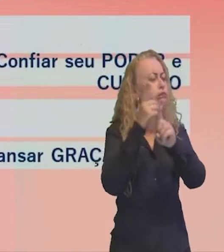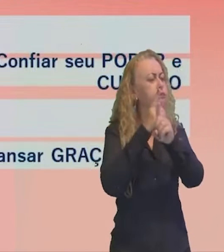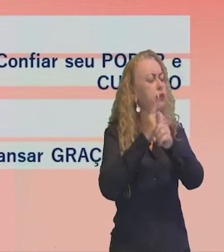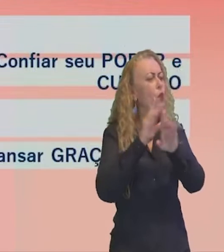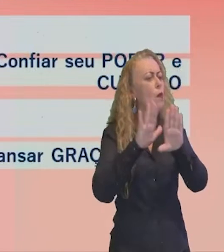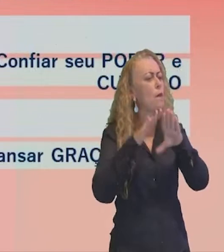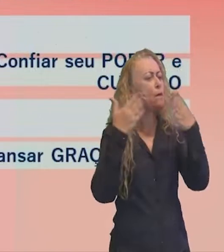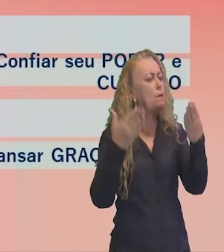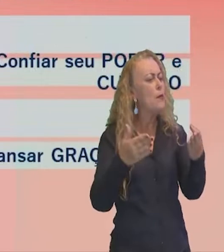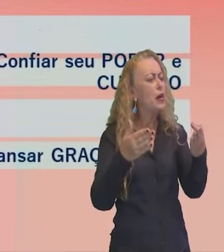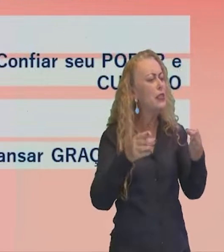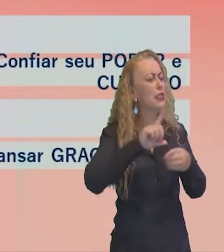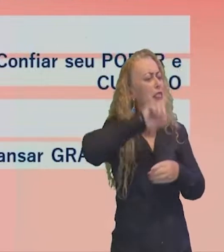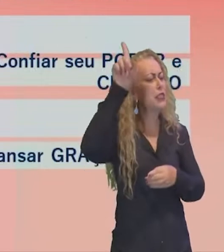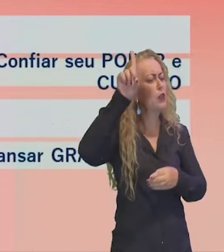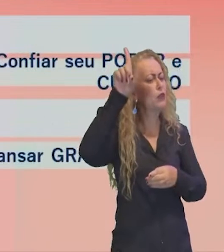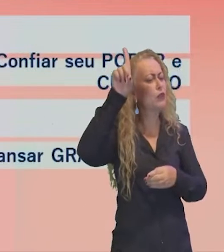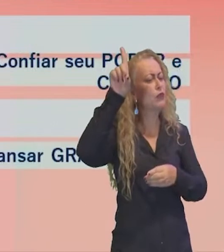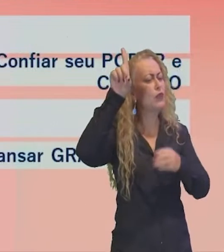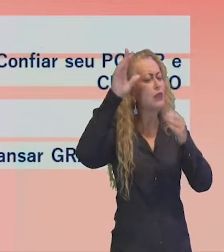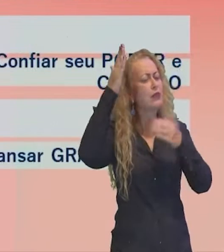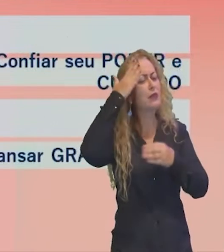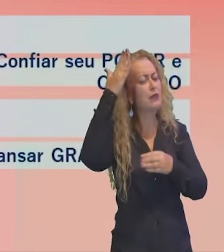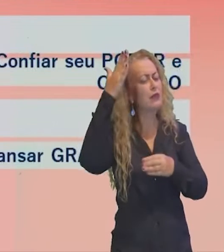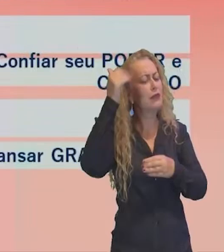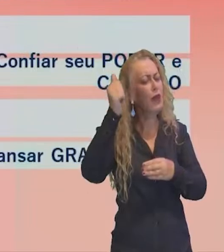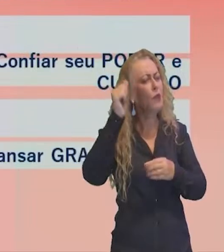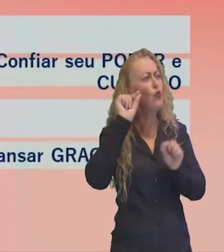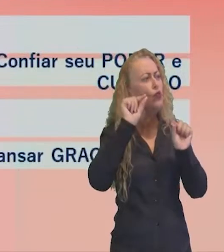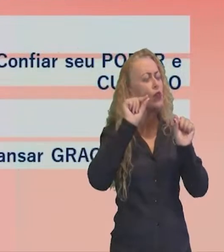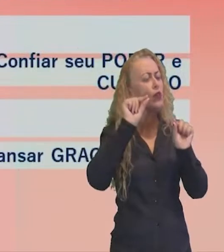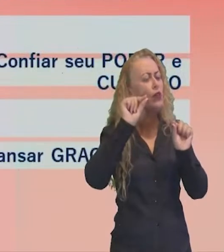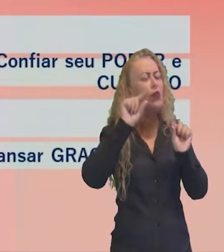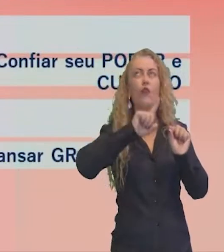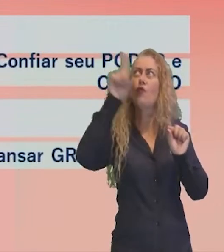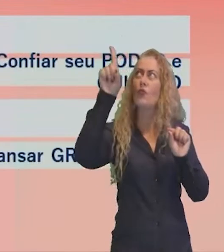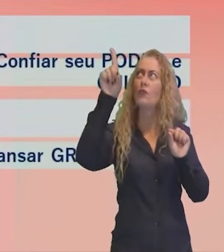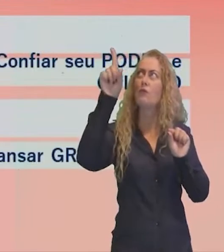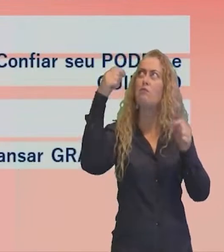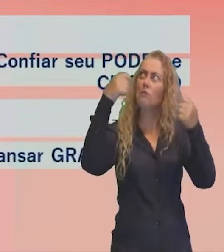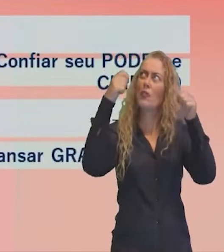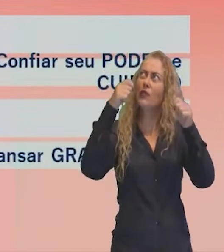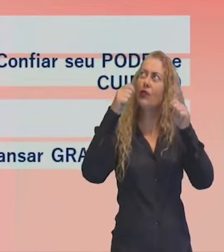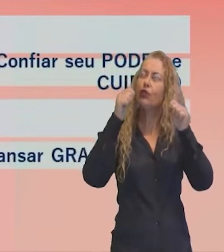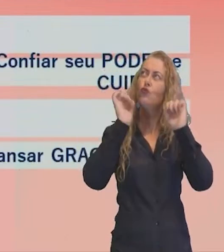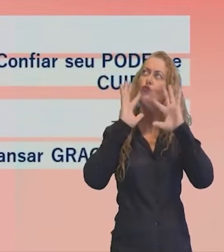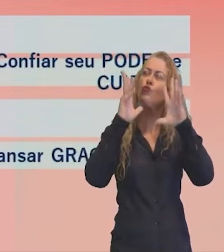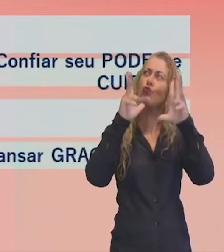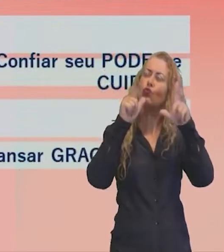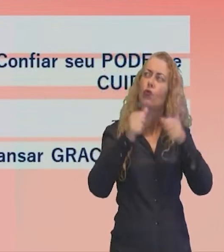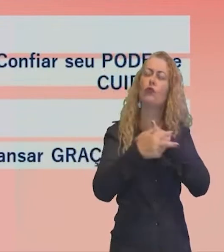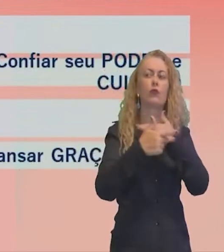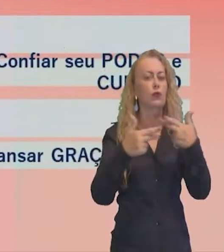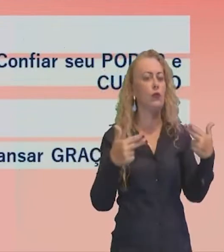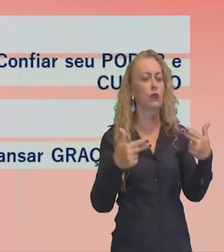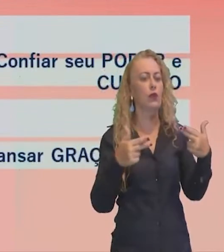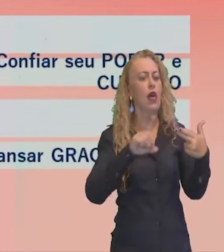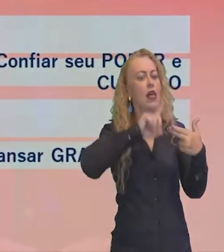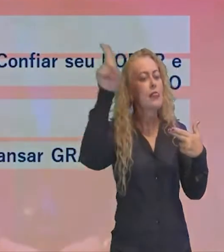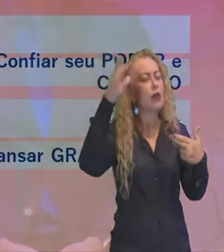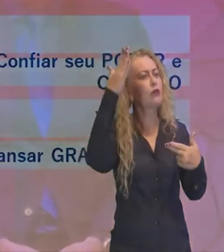vosso Pai Celestial sabe que vocês precisam de todas essas coisas. Irmãos, esse